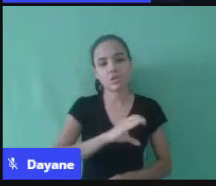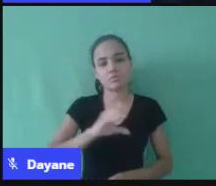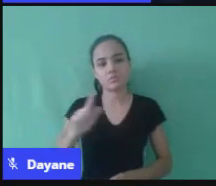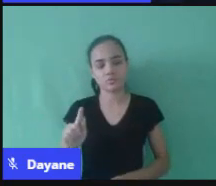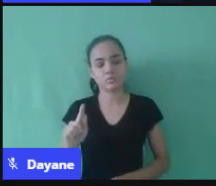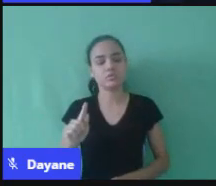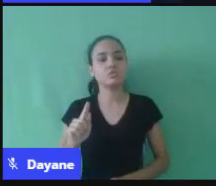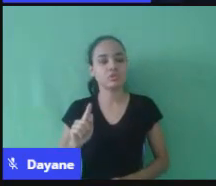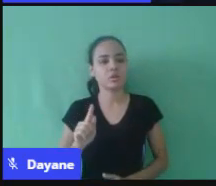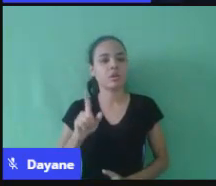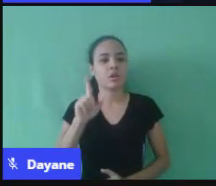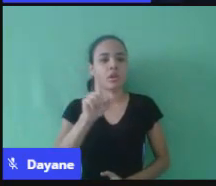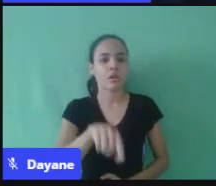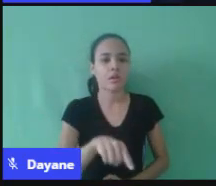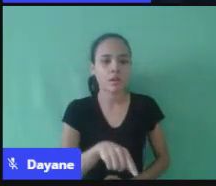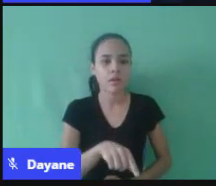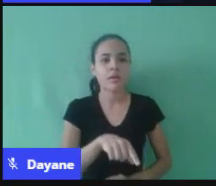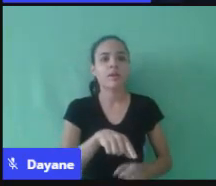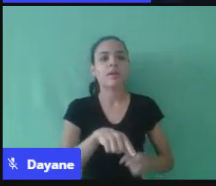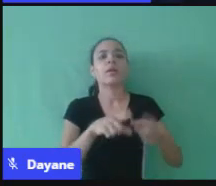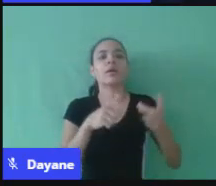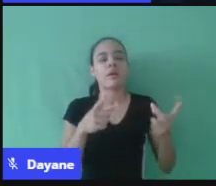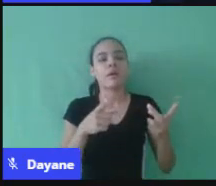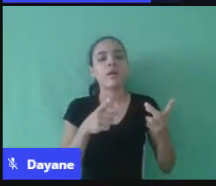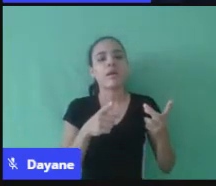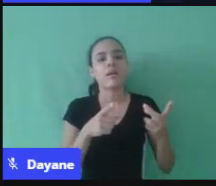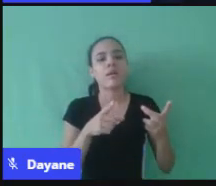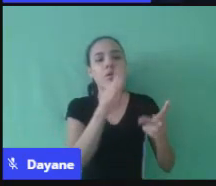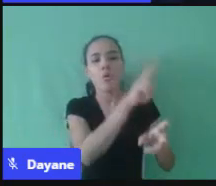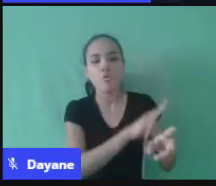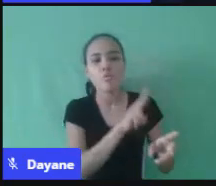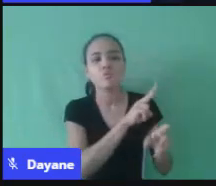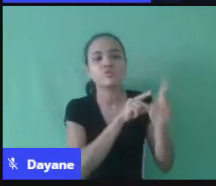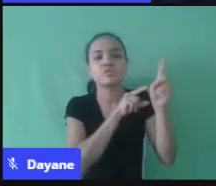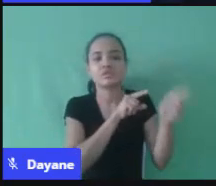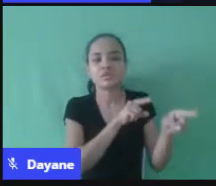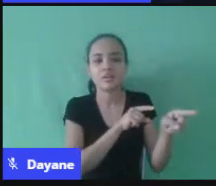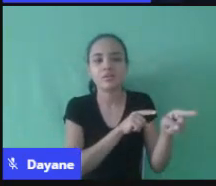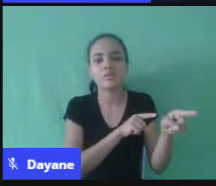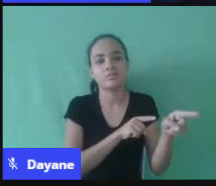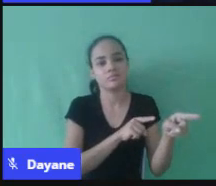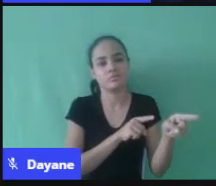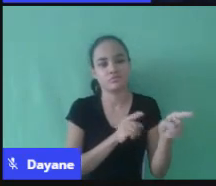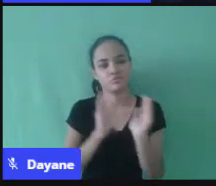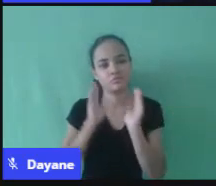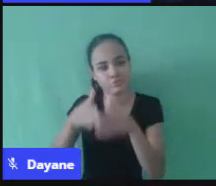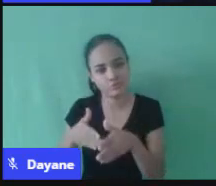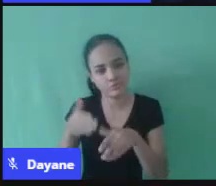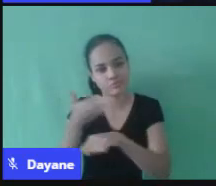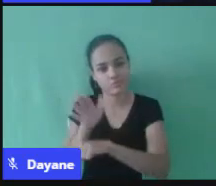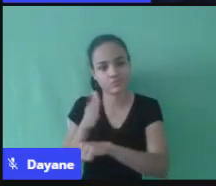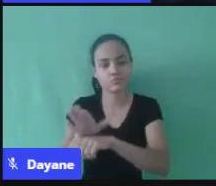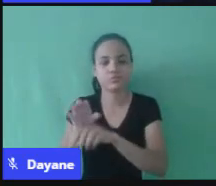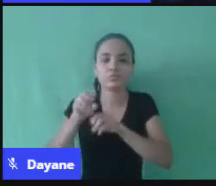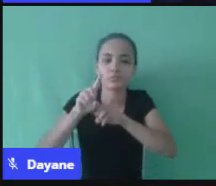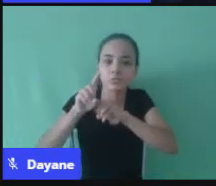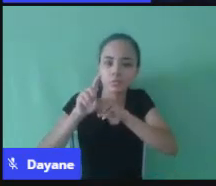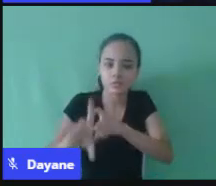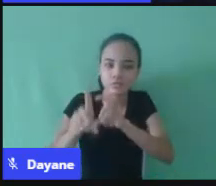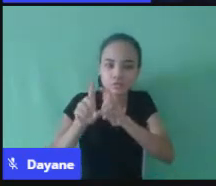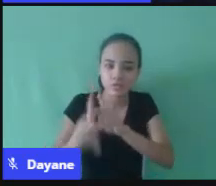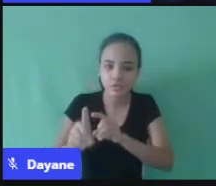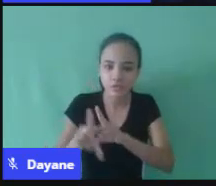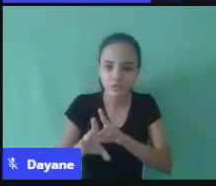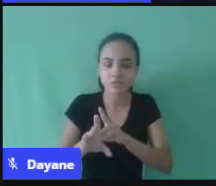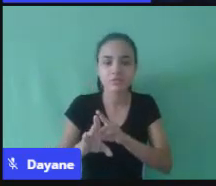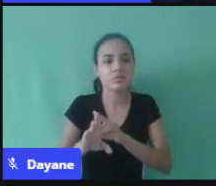atividade, da nossa ação didática, compreender a história como um todo, como uma conjuntura,